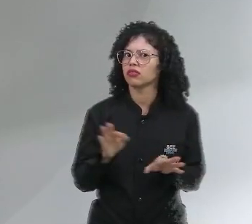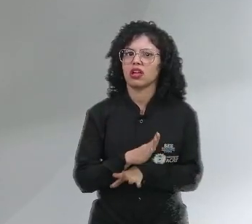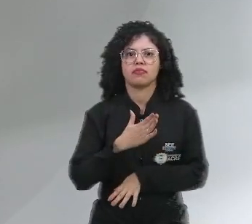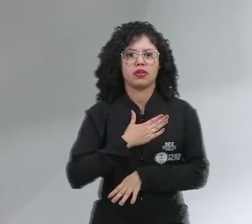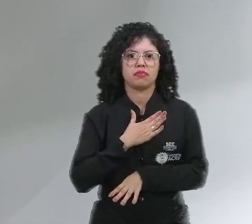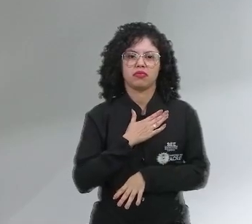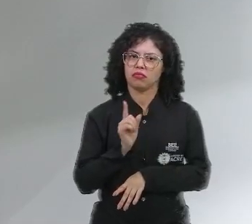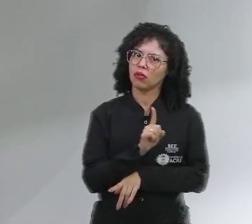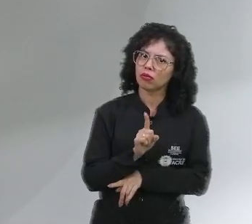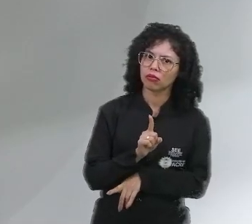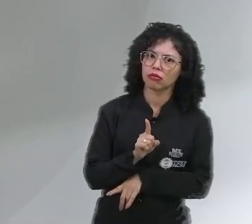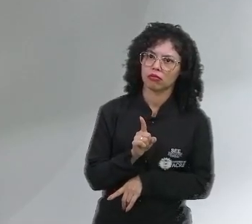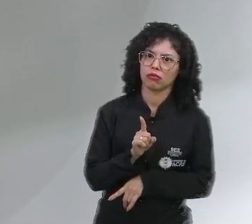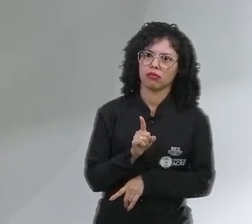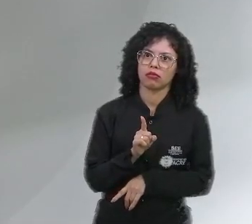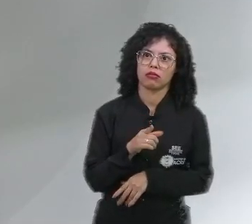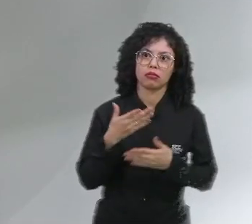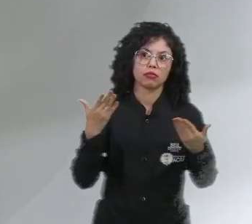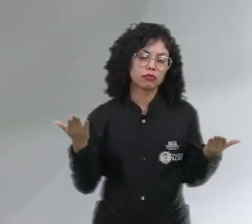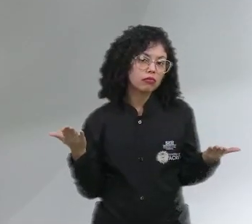isso é besteira ou não.